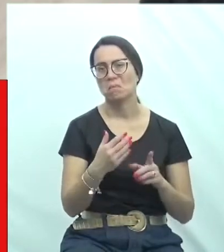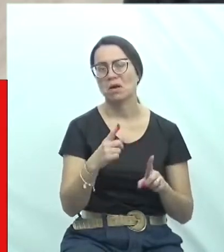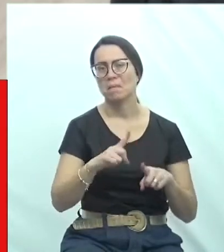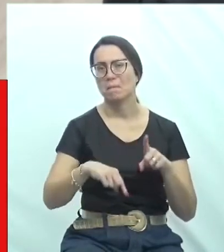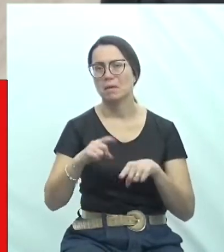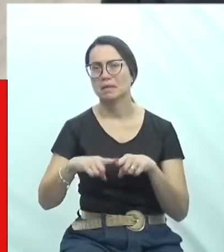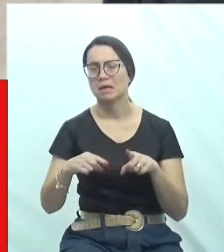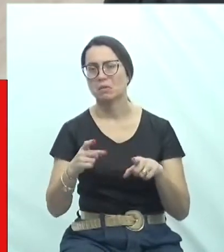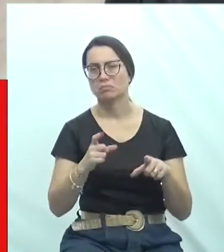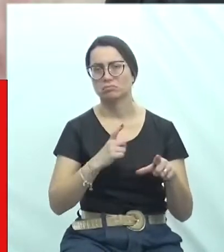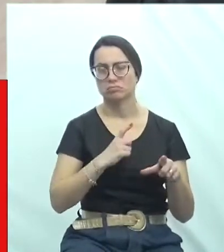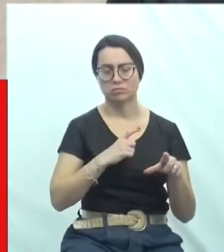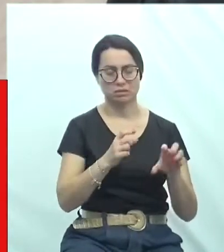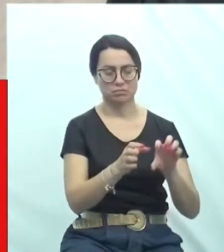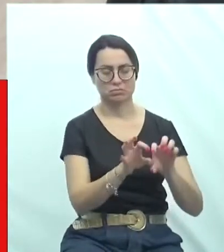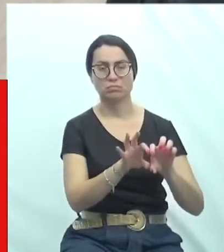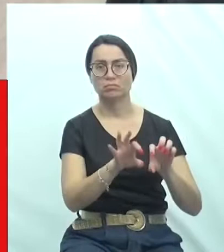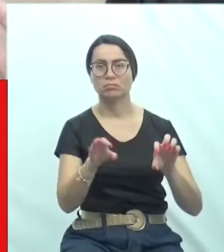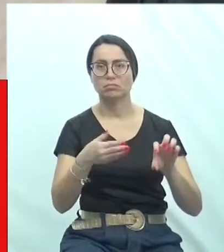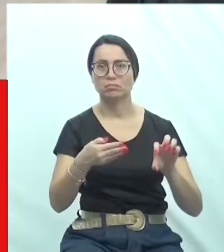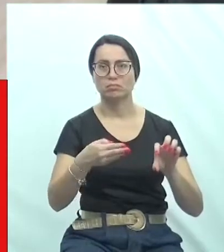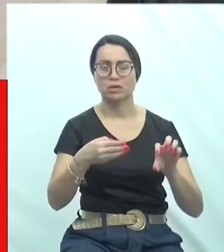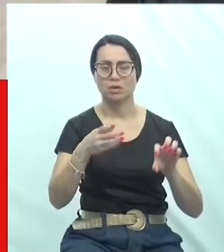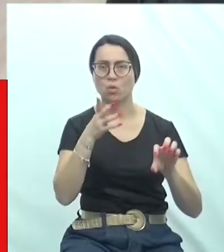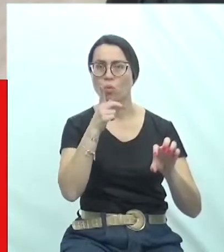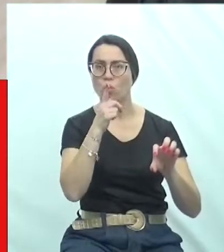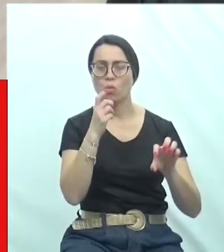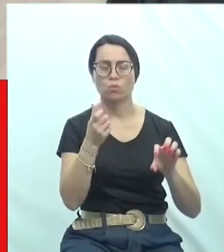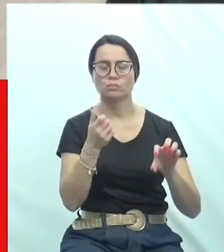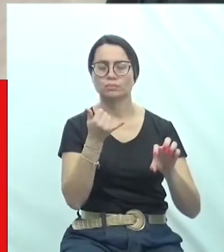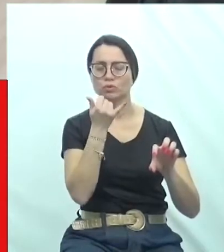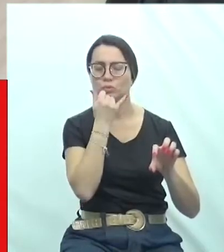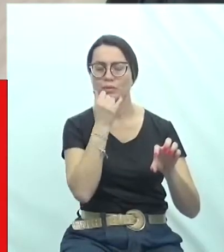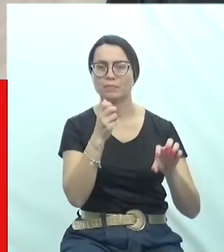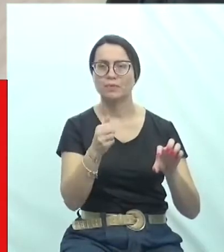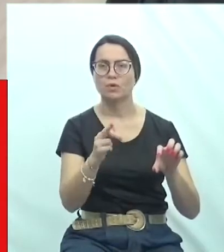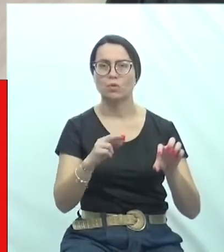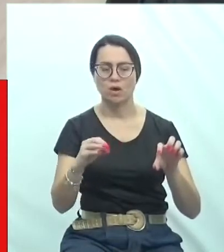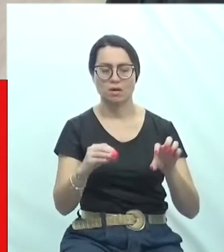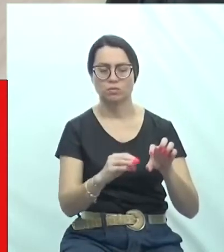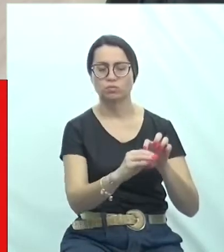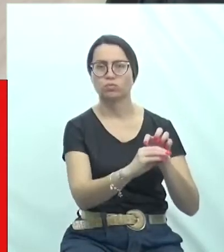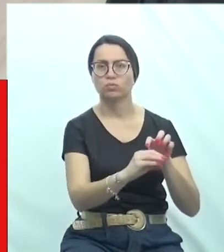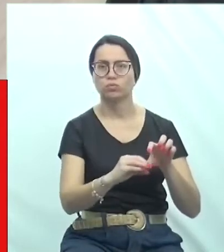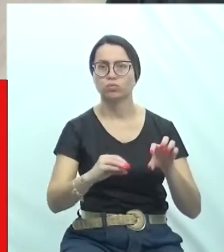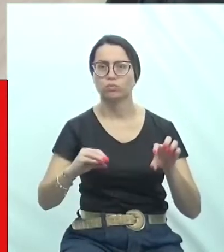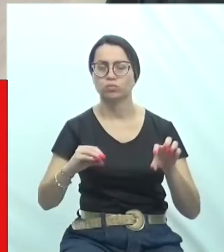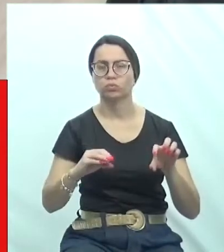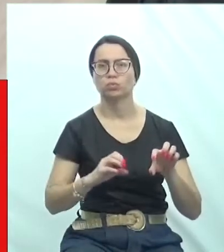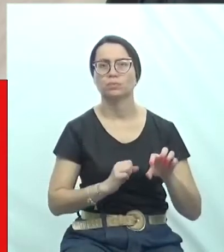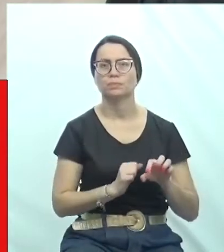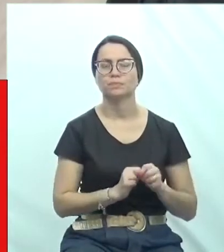entrada, uma saída, né, de ar, ele também pode ser uma entrada para